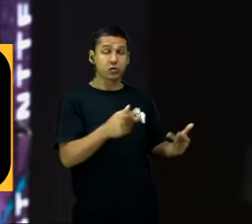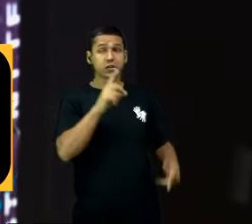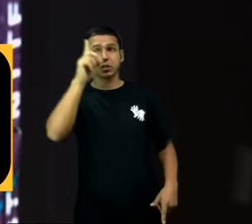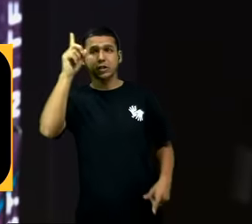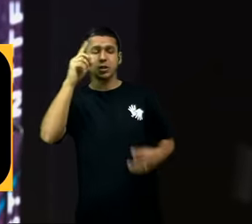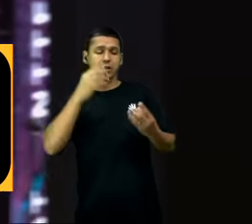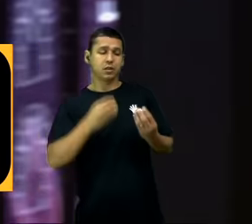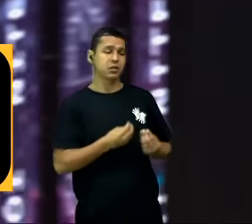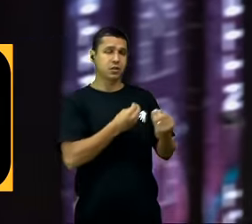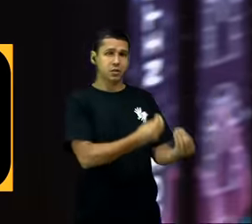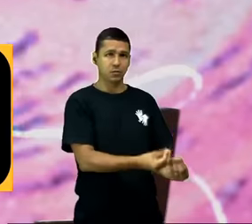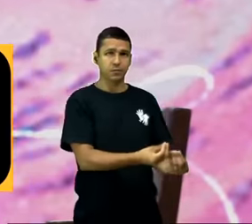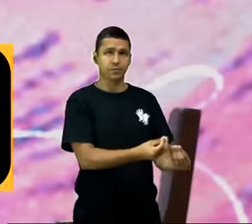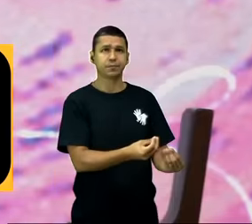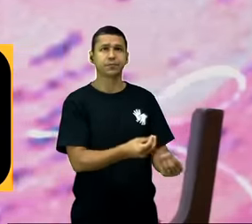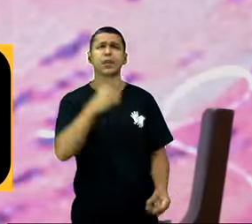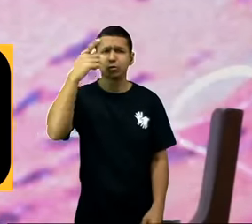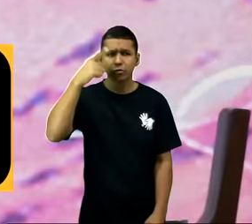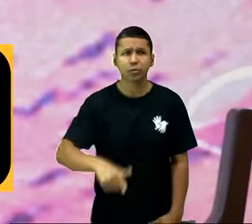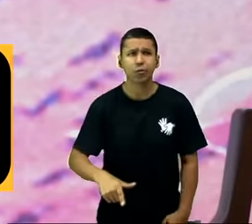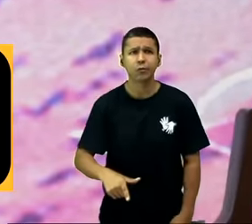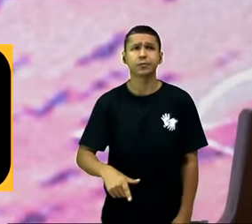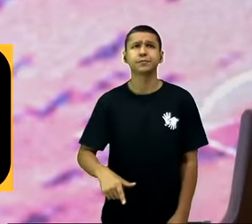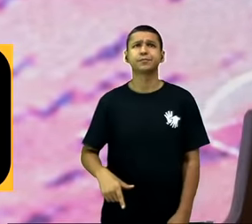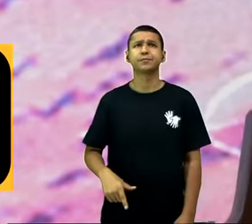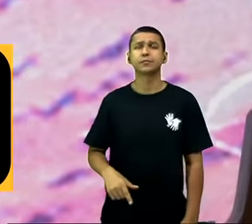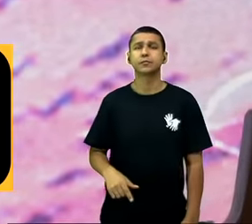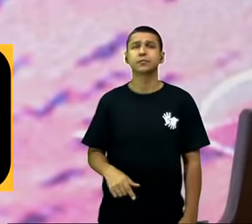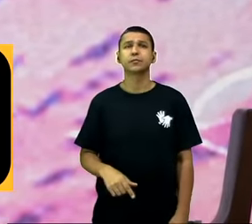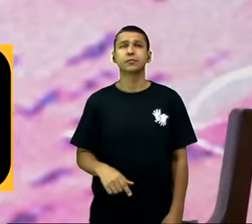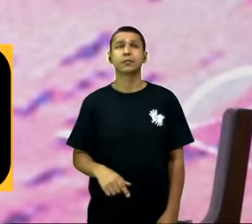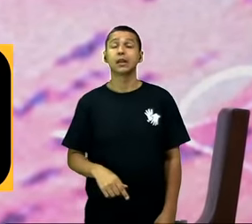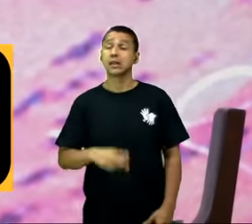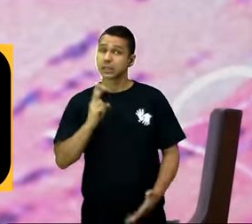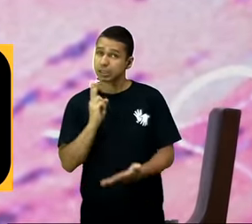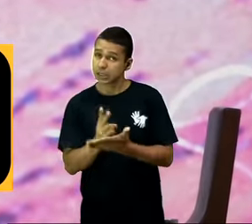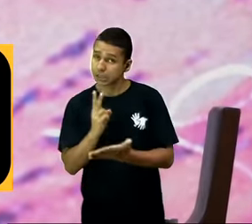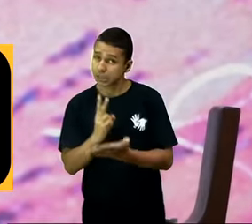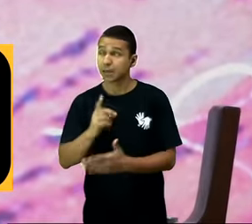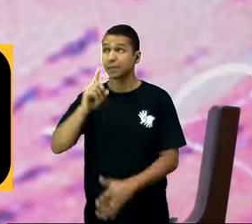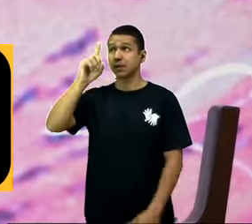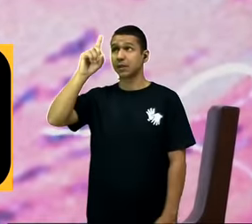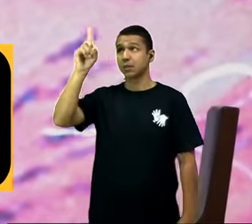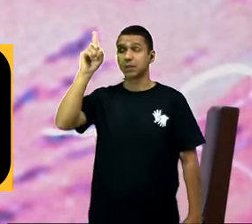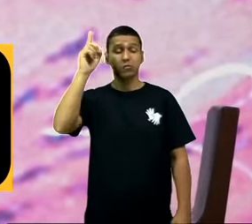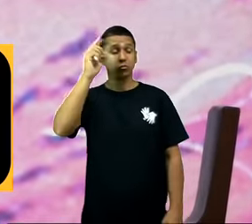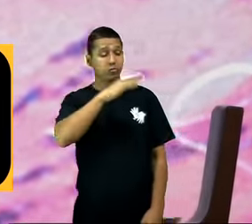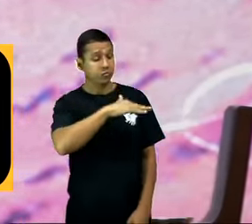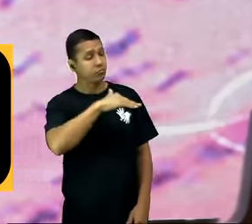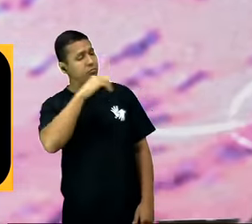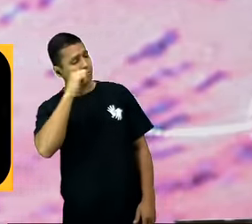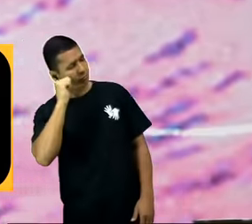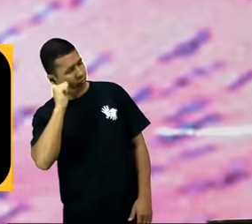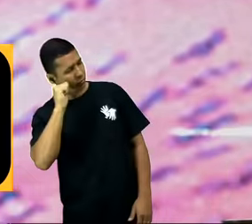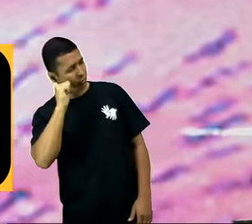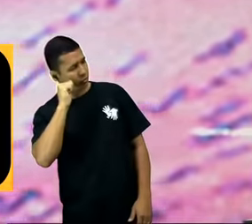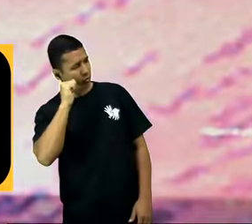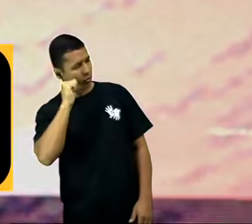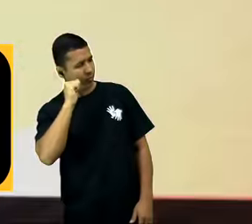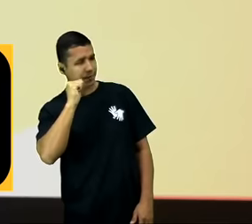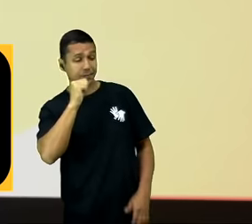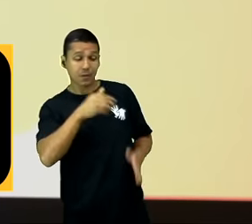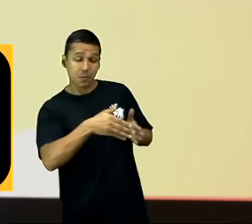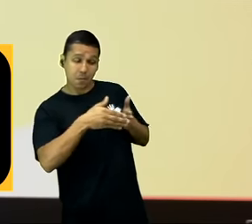Repete comigo, posso repetir? Repete assim, ó: toda exigência de Deus é um